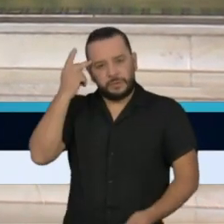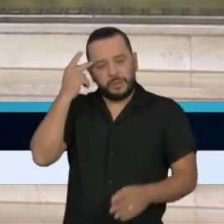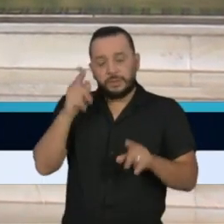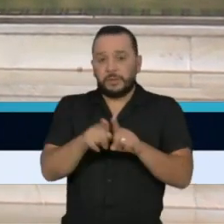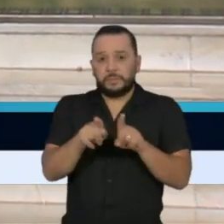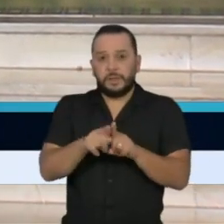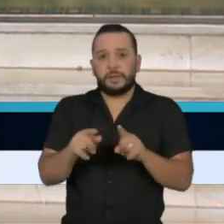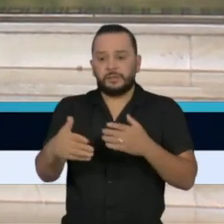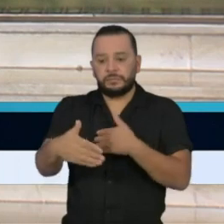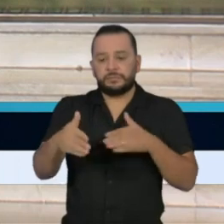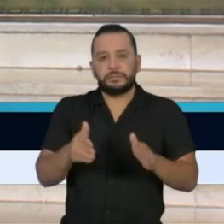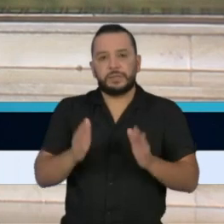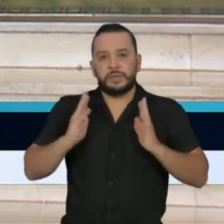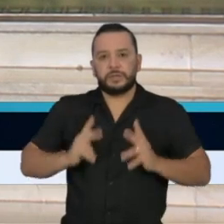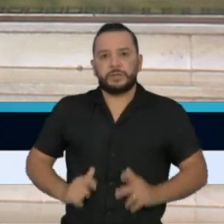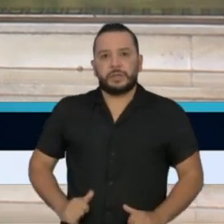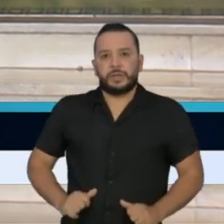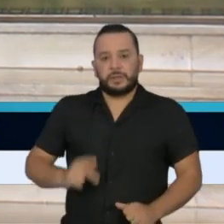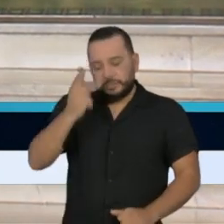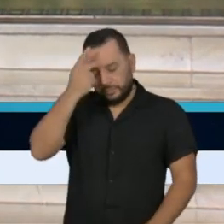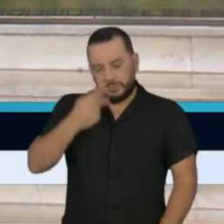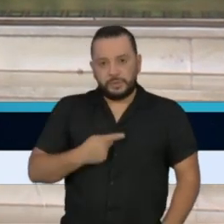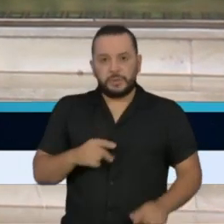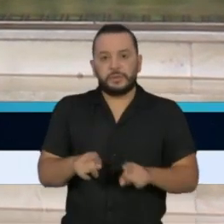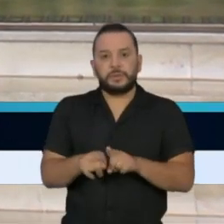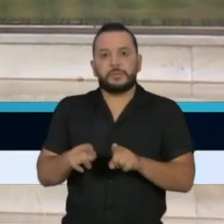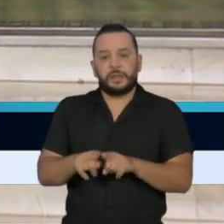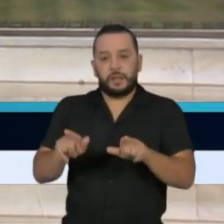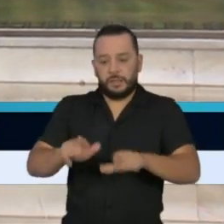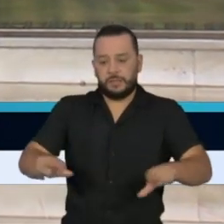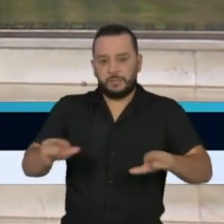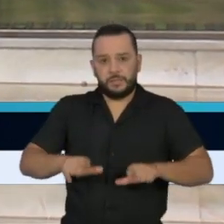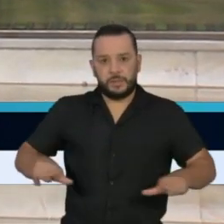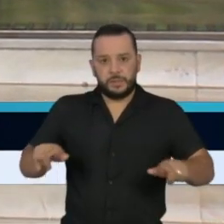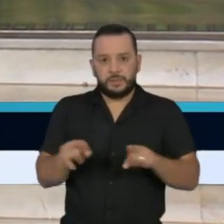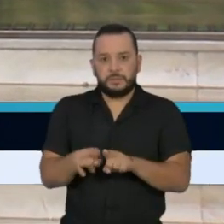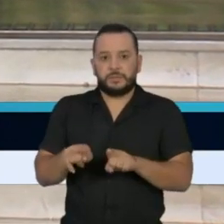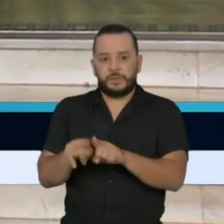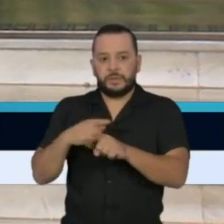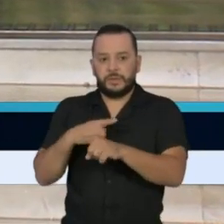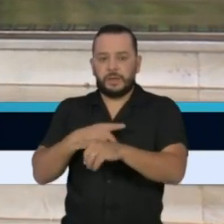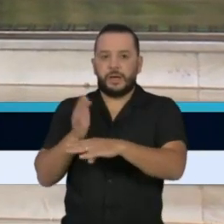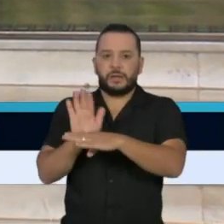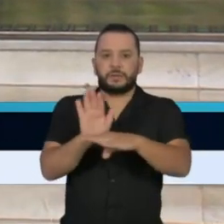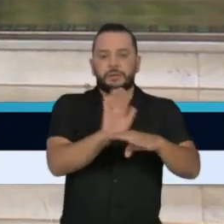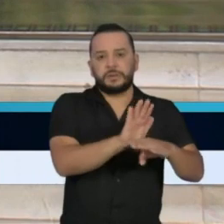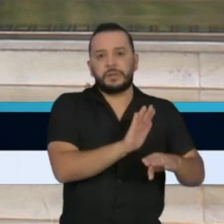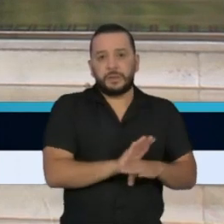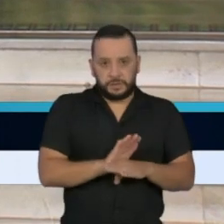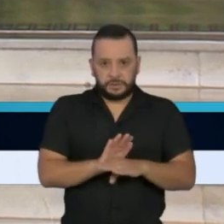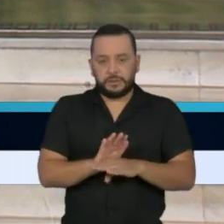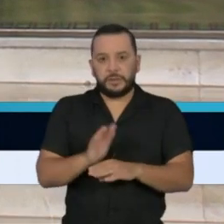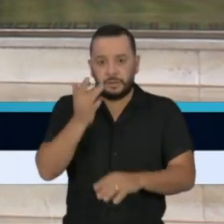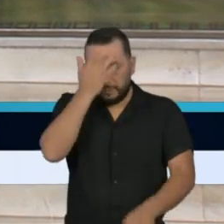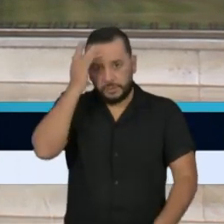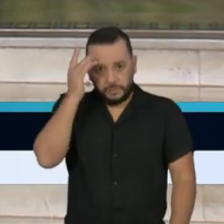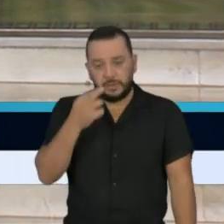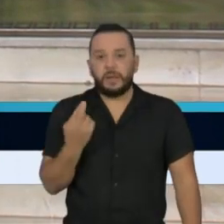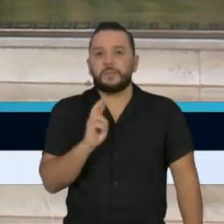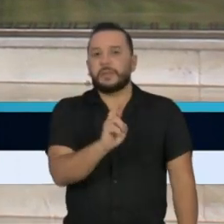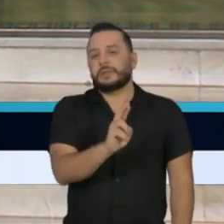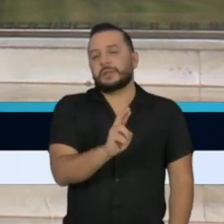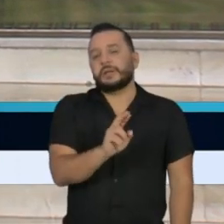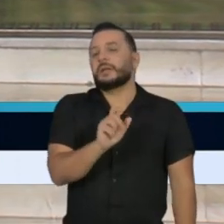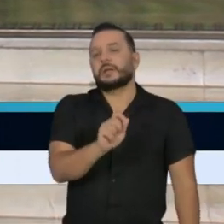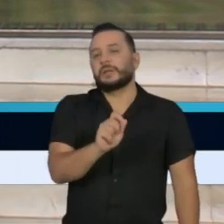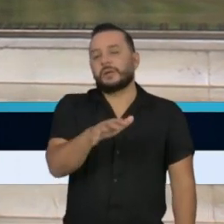higiene pessoal e limpeza, assim como assistência àqueles que representam a faixa dos